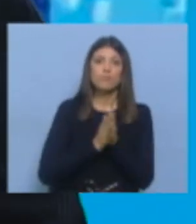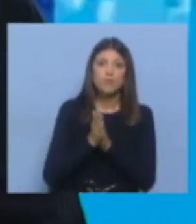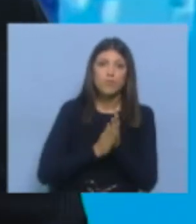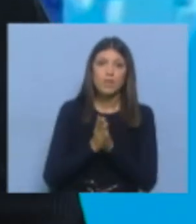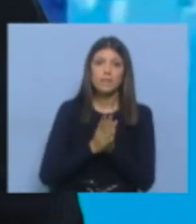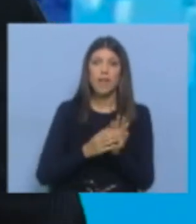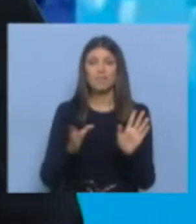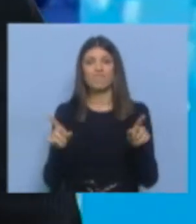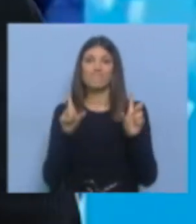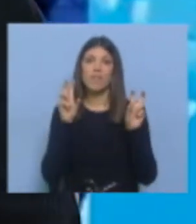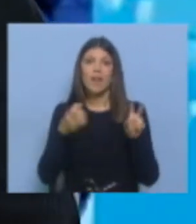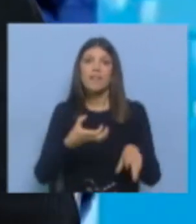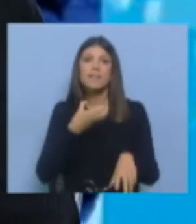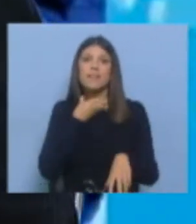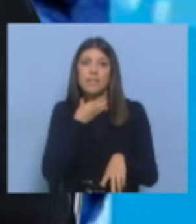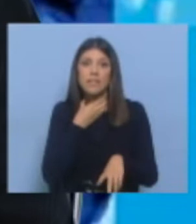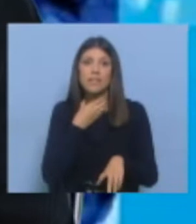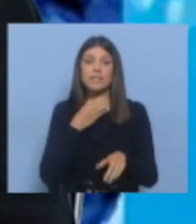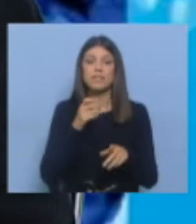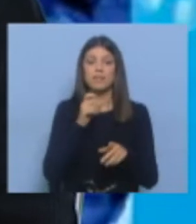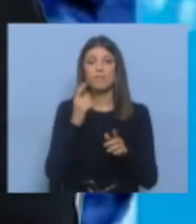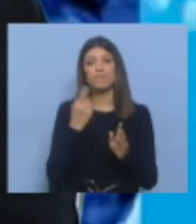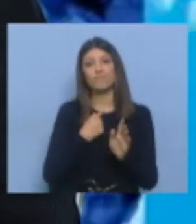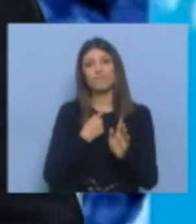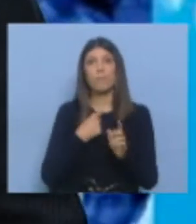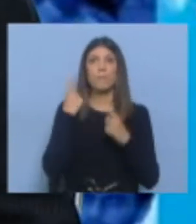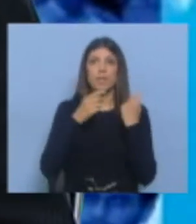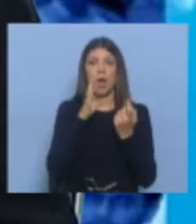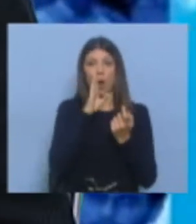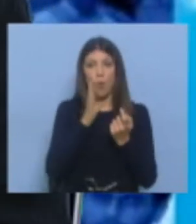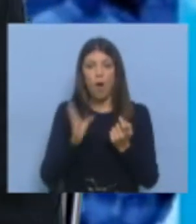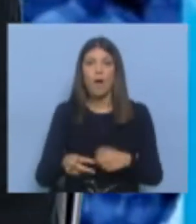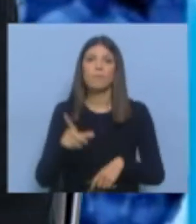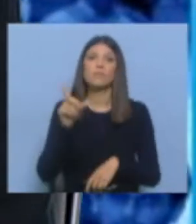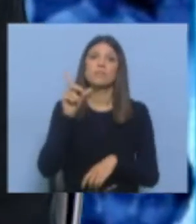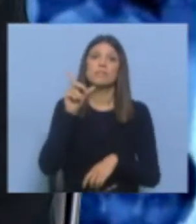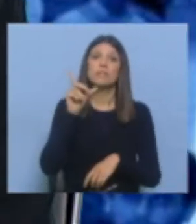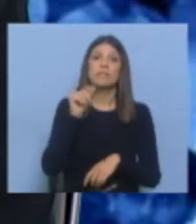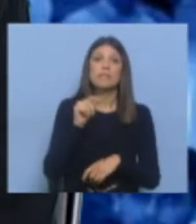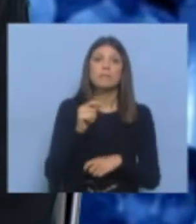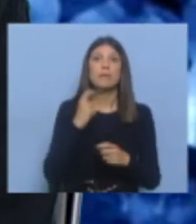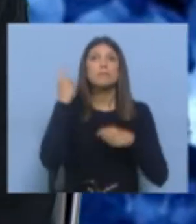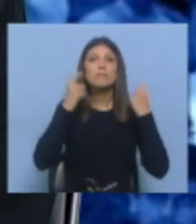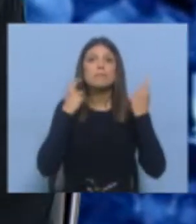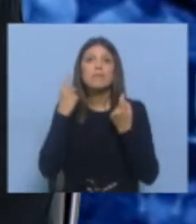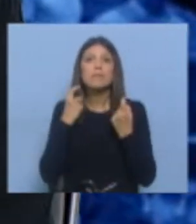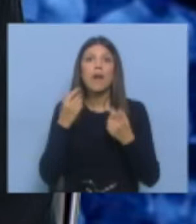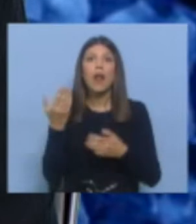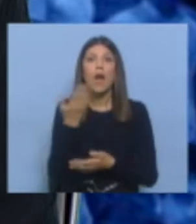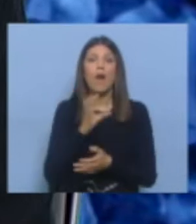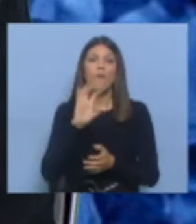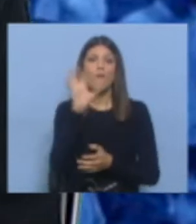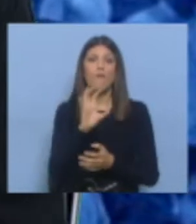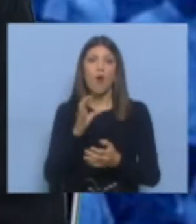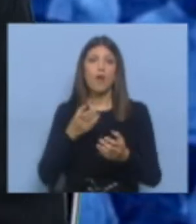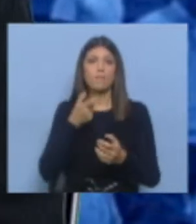crise, não só por uma questão de hábitos, mas para rever um bocadinho a nossa forma de relacionamento com os outros e